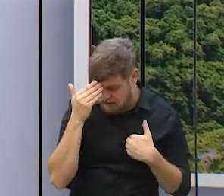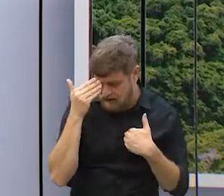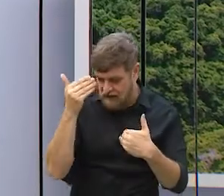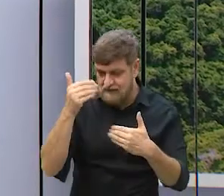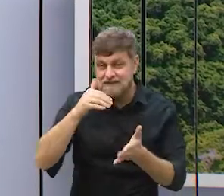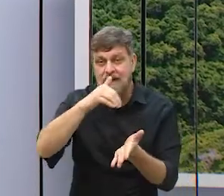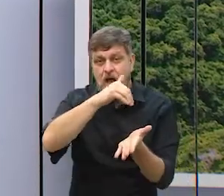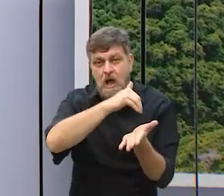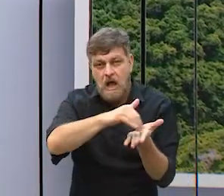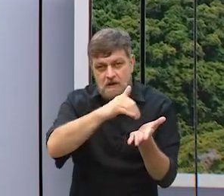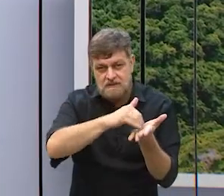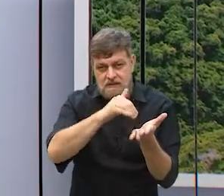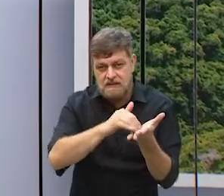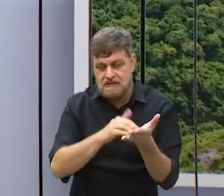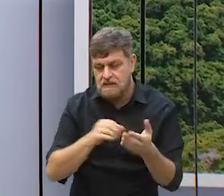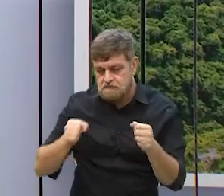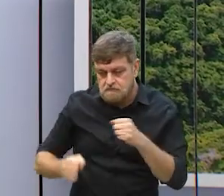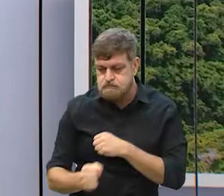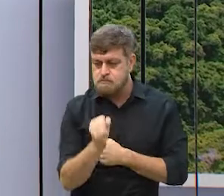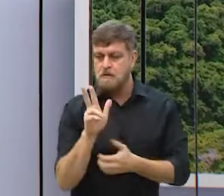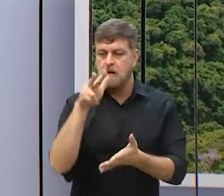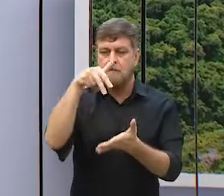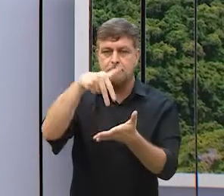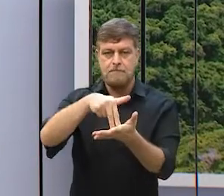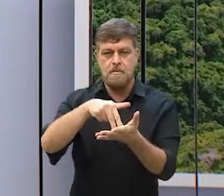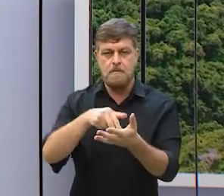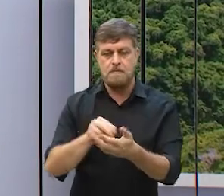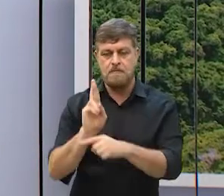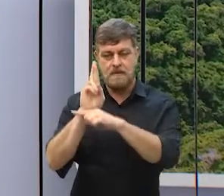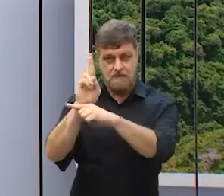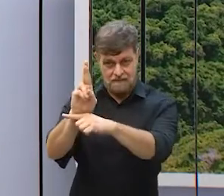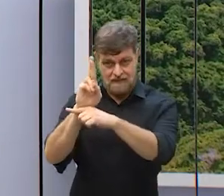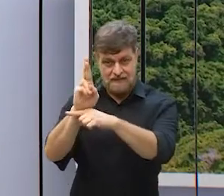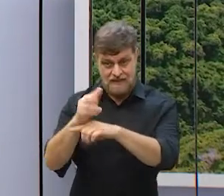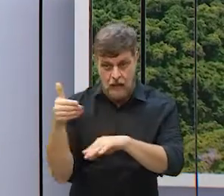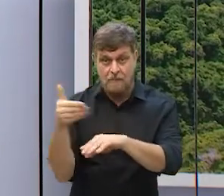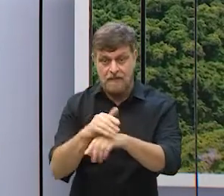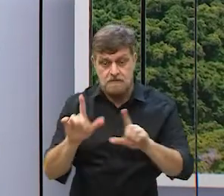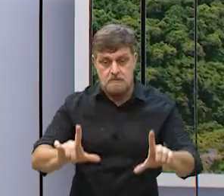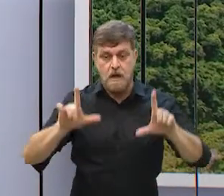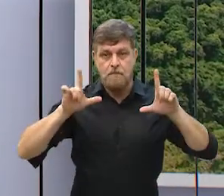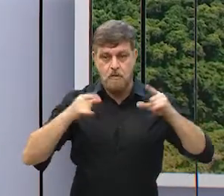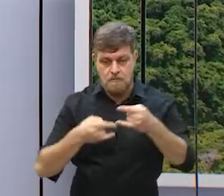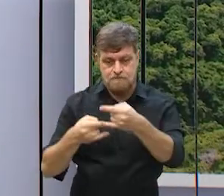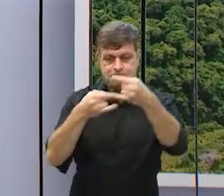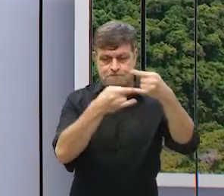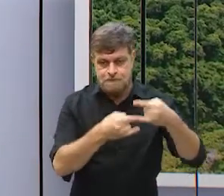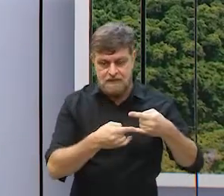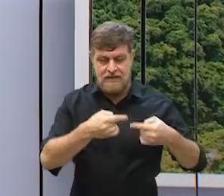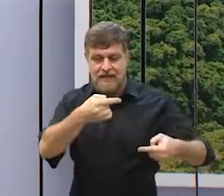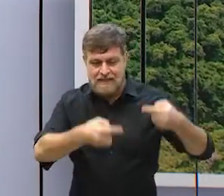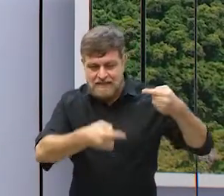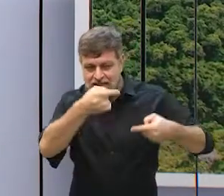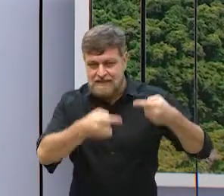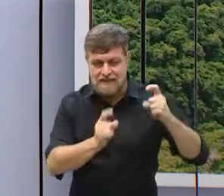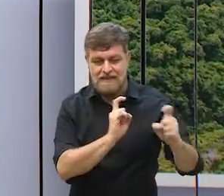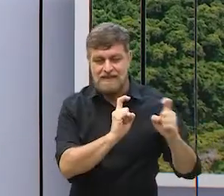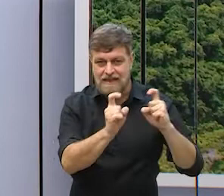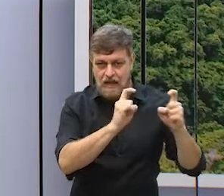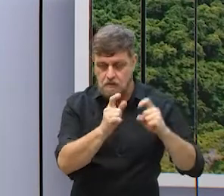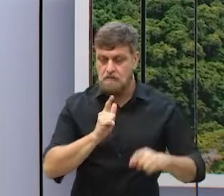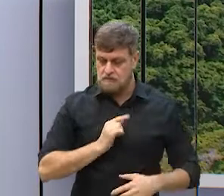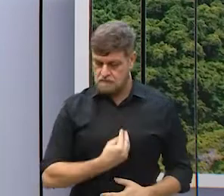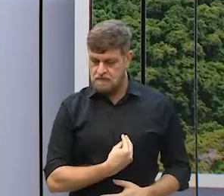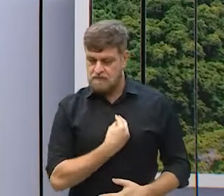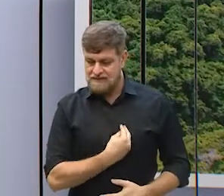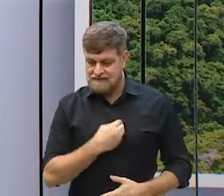aos secretários que têm enviado seus representantes ou participado diretamente, né, para a escuta, para a interação,